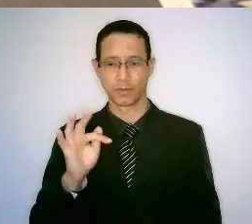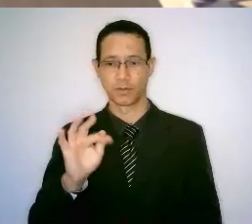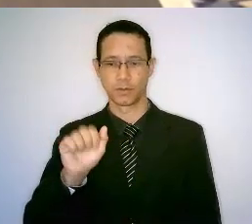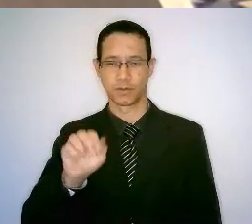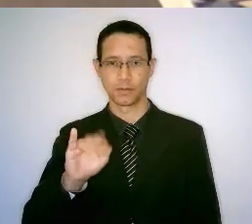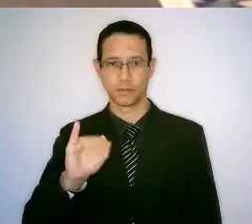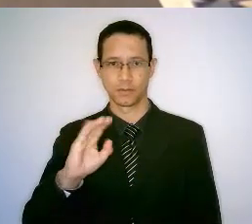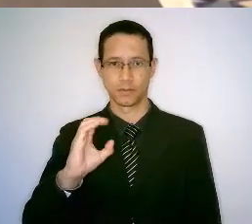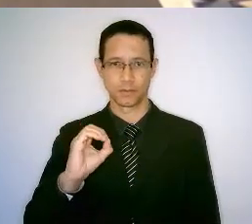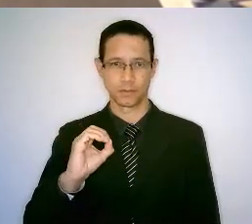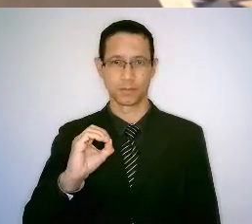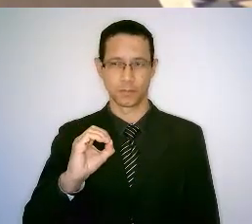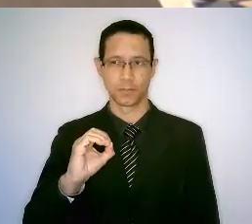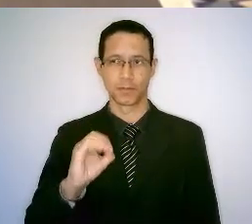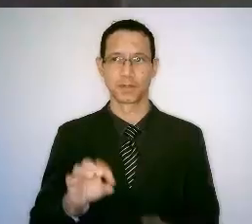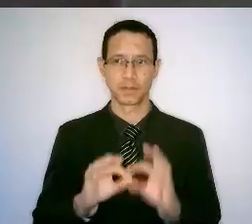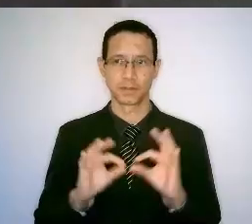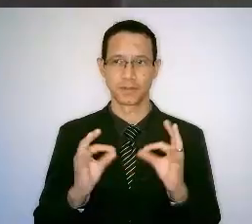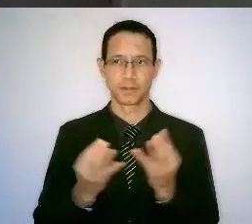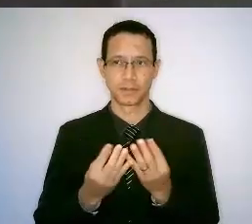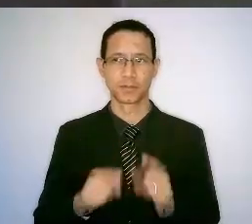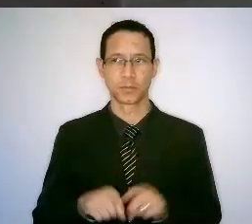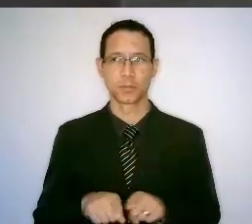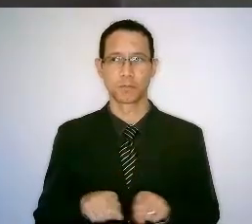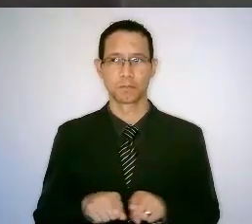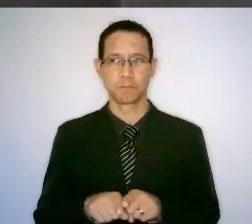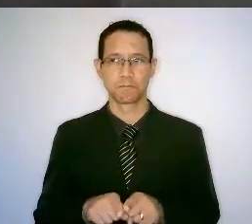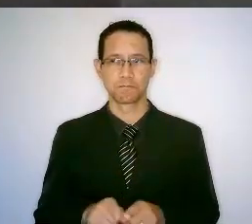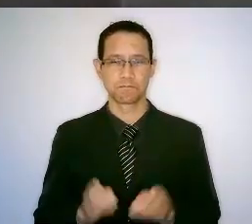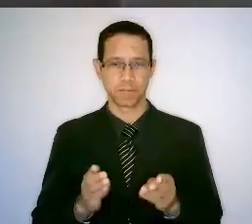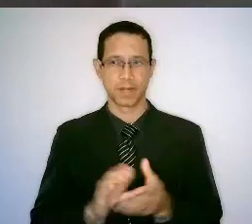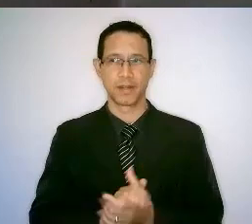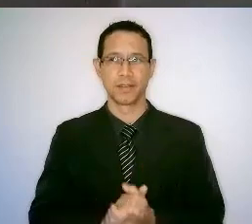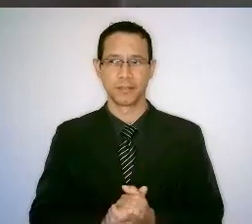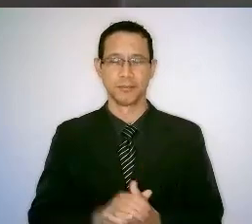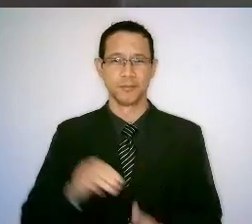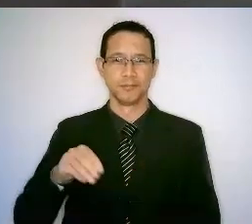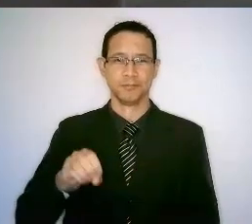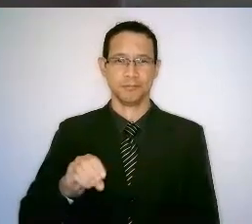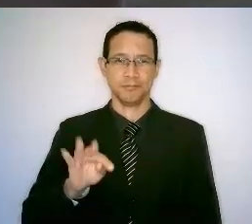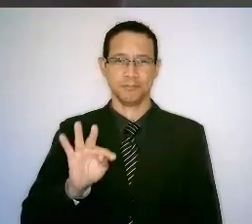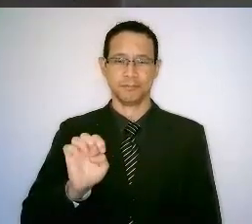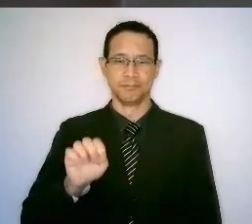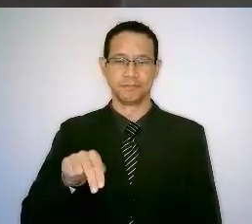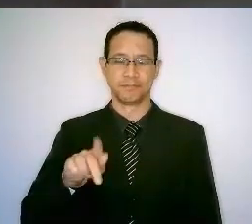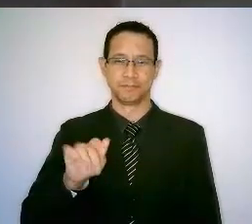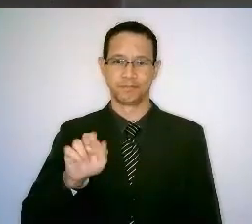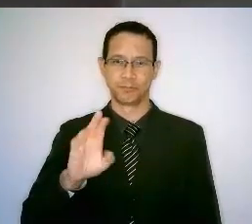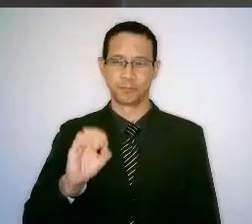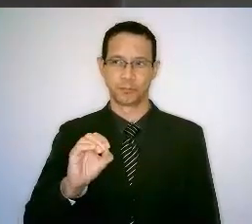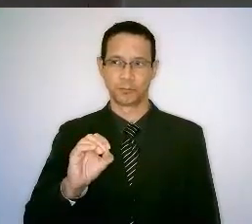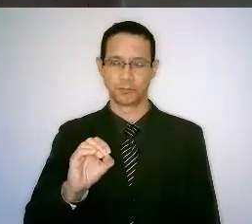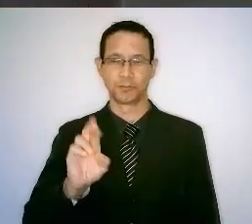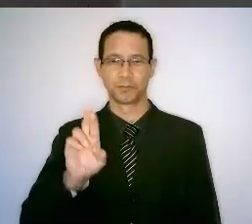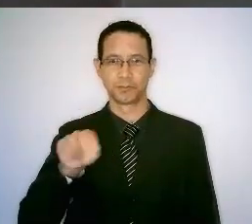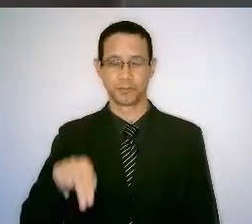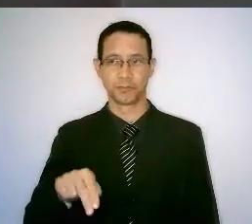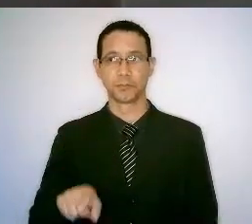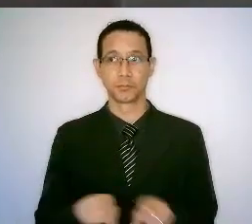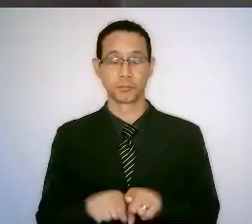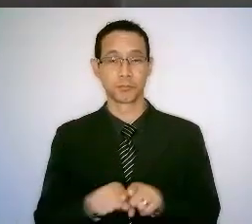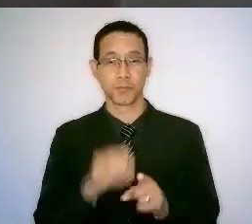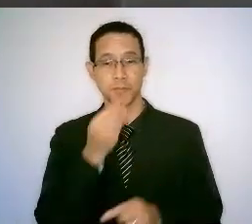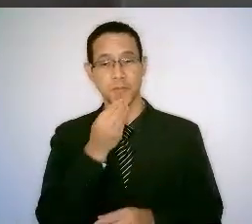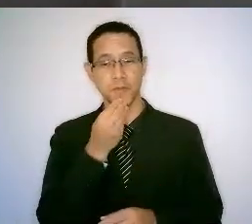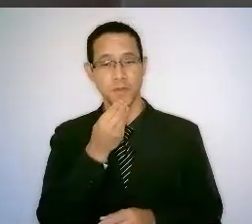Fábio Montenegro, de família aqui também, Montenegro aqui do Rio Grande do Norte, eu gostaria de dizer da oportunidade de